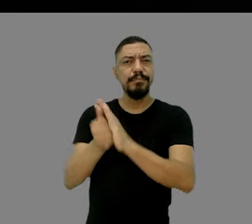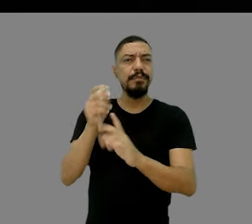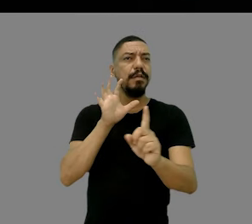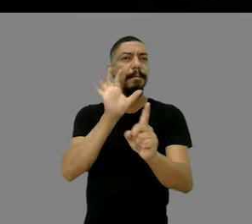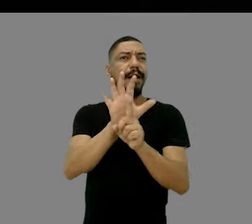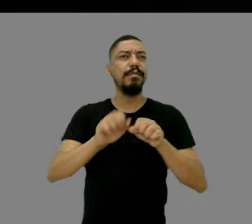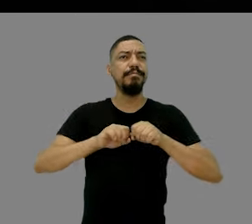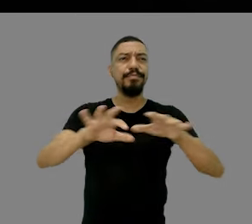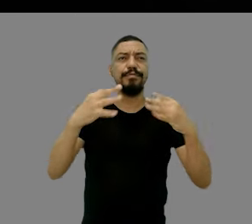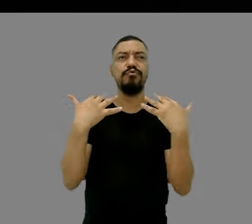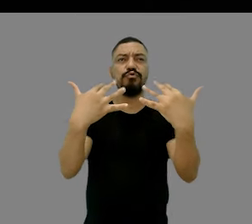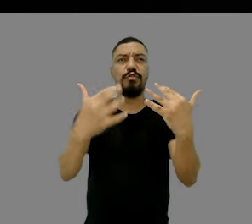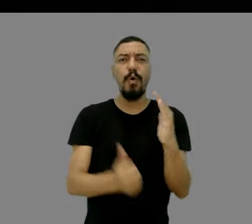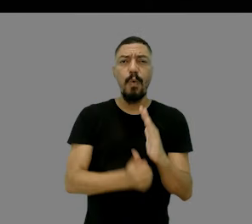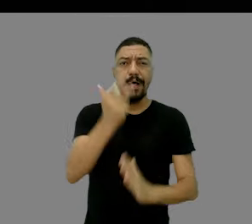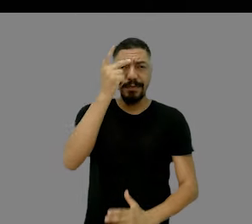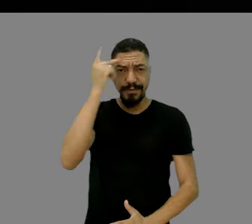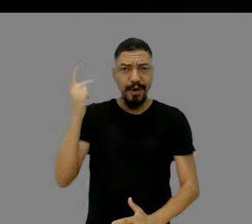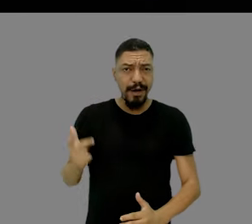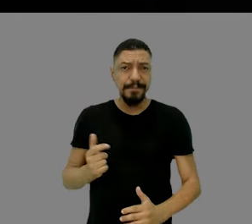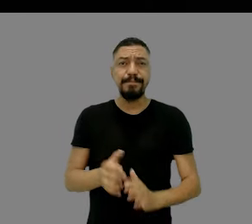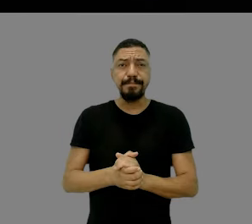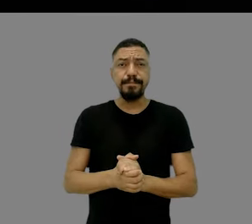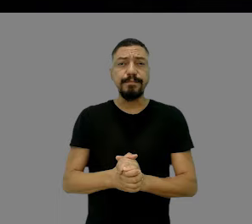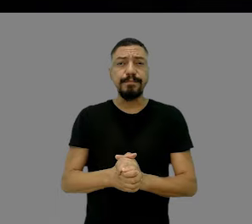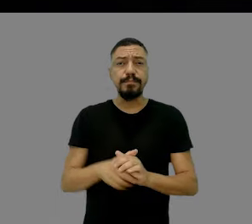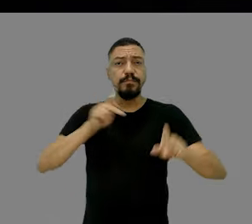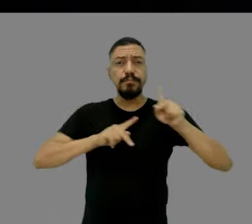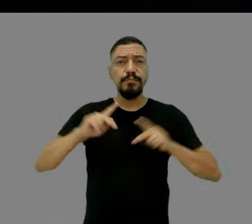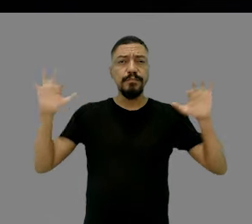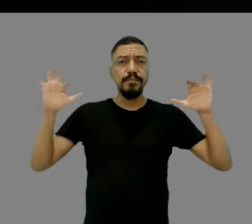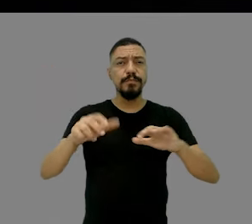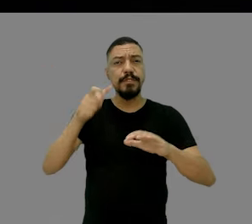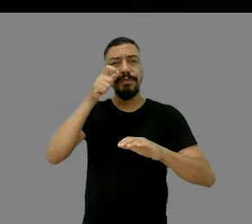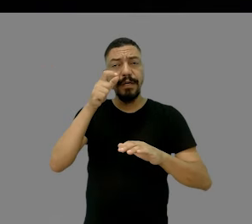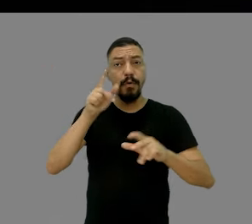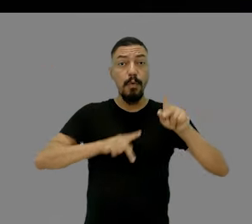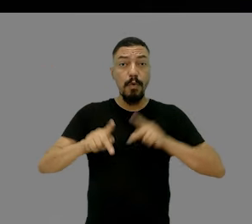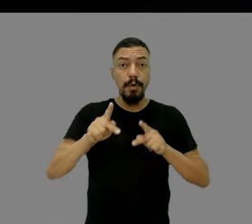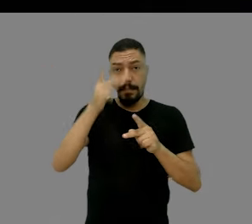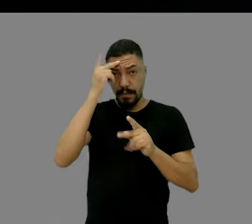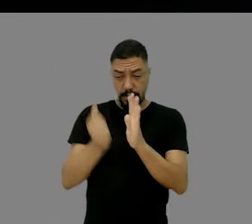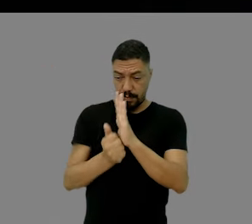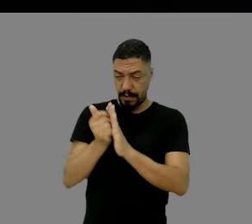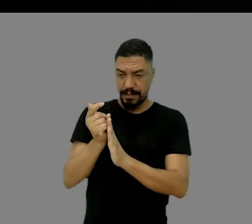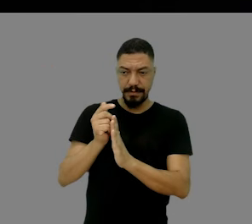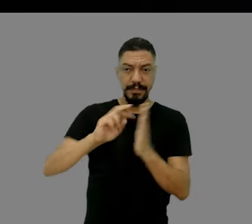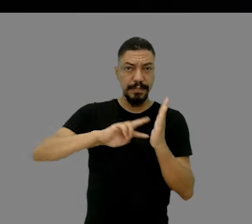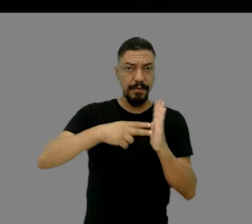ele atingiu. Gente, público, quantidade não é qualidade. Às vezes ele atinge poucas pessoas, mas são pessoas